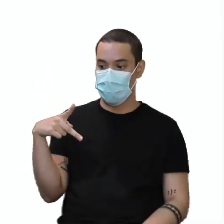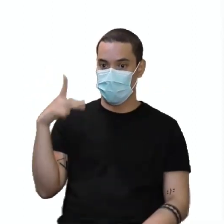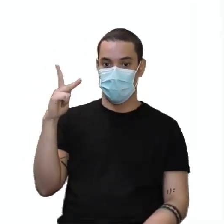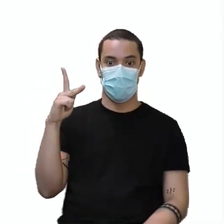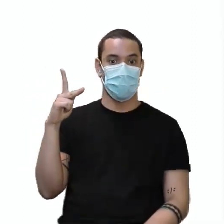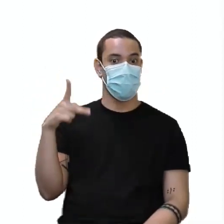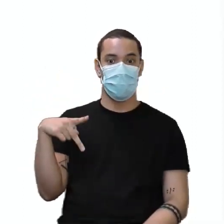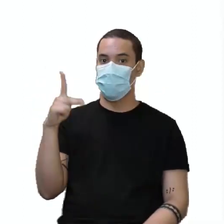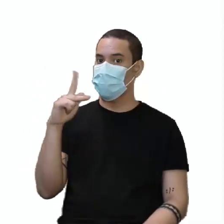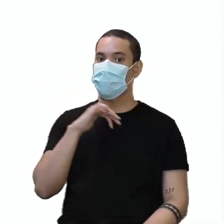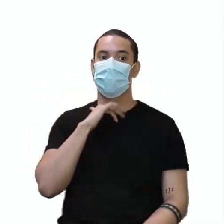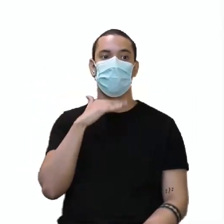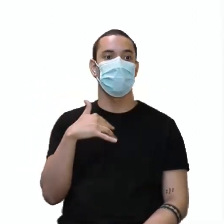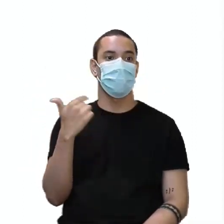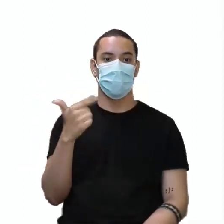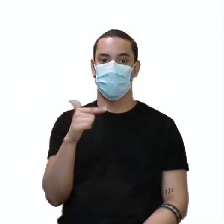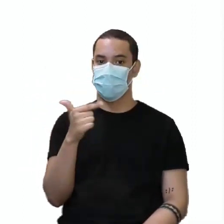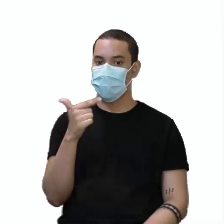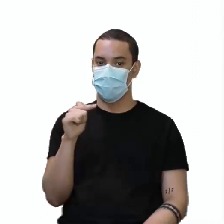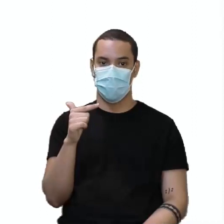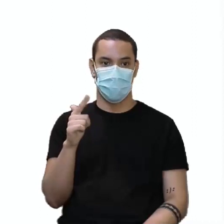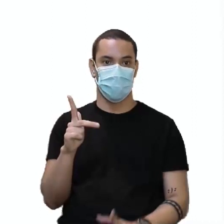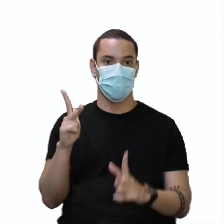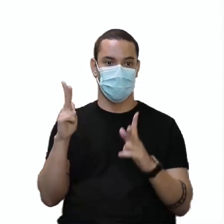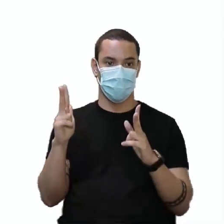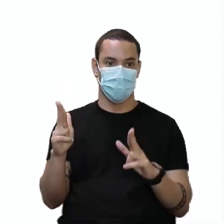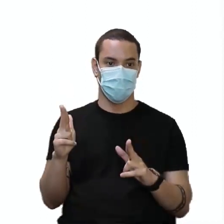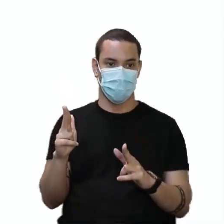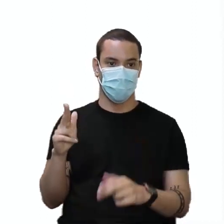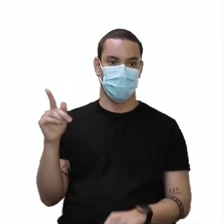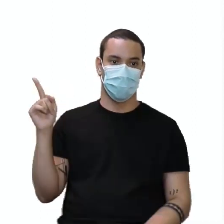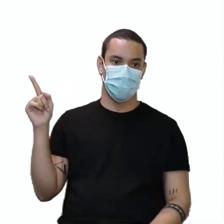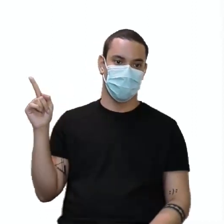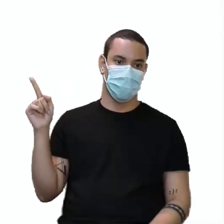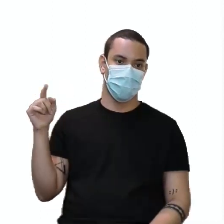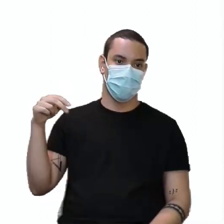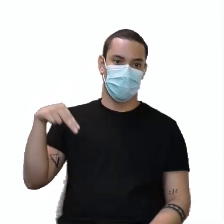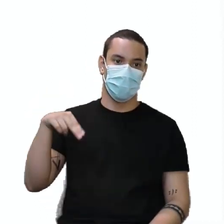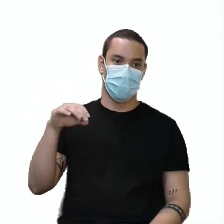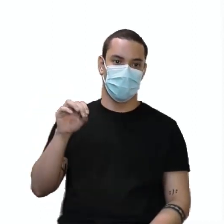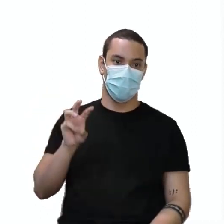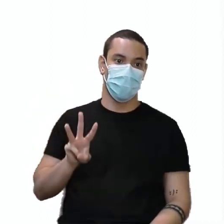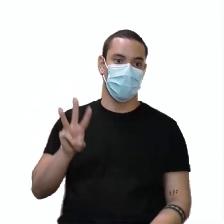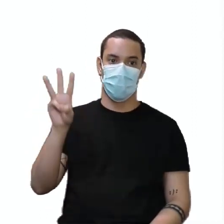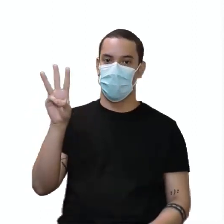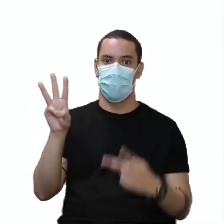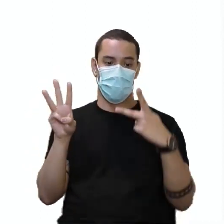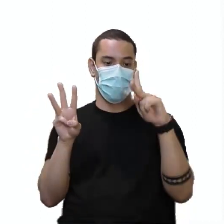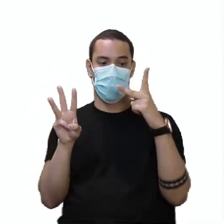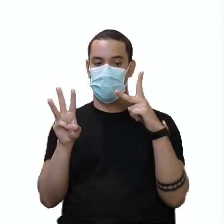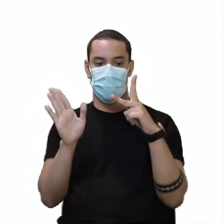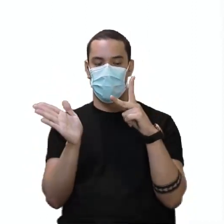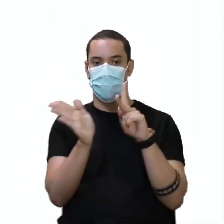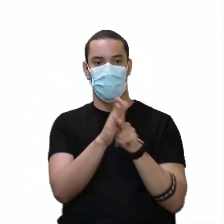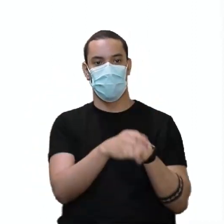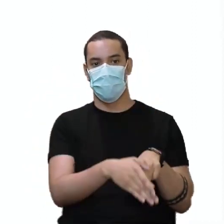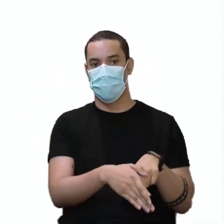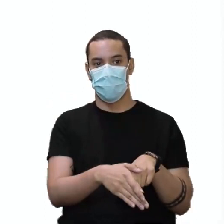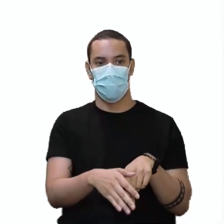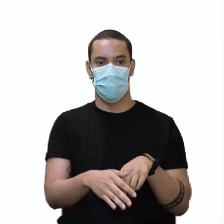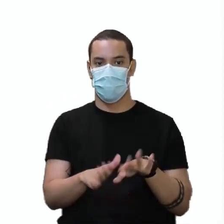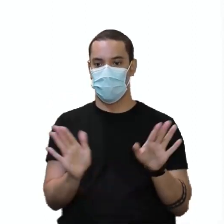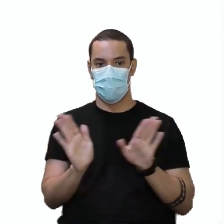Porém, esse K não é pronunciado a mesma coisa aqui da palavra know, que é saber. Você não fala que know. Não